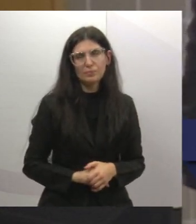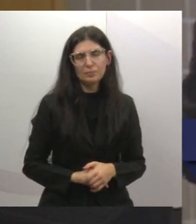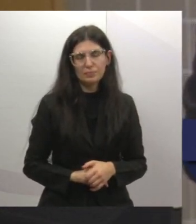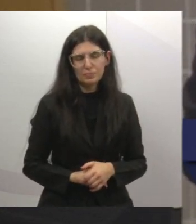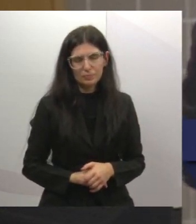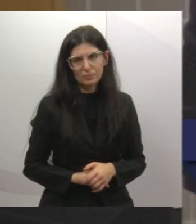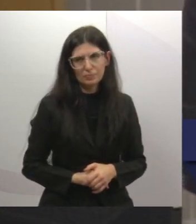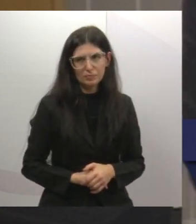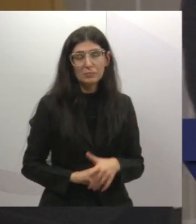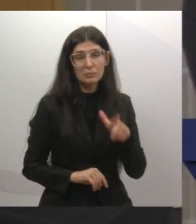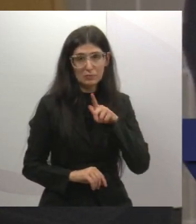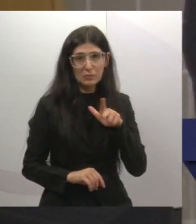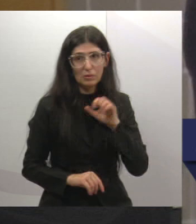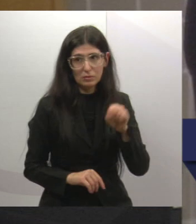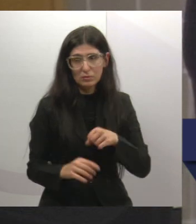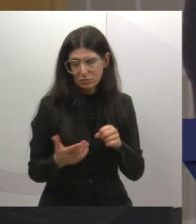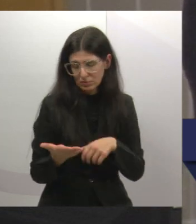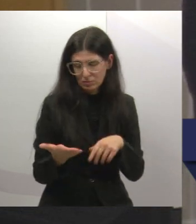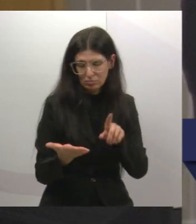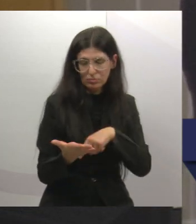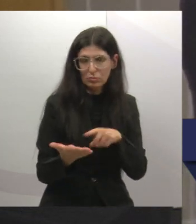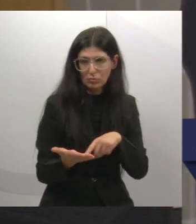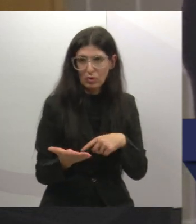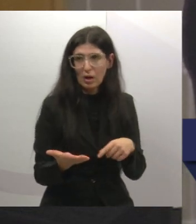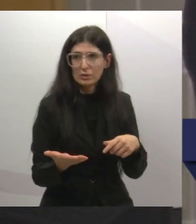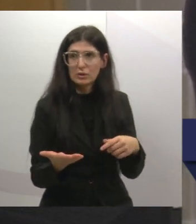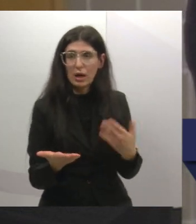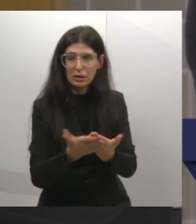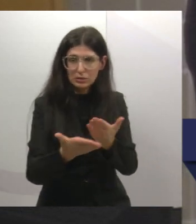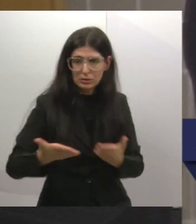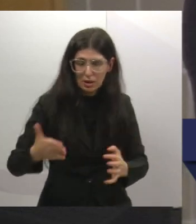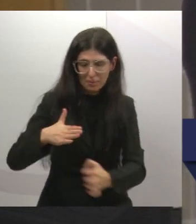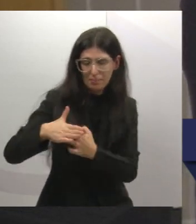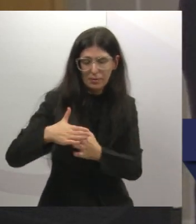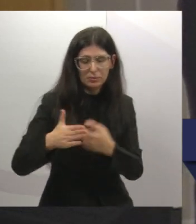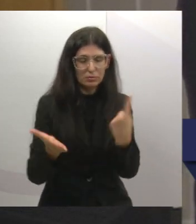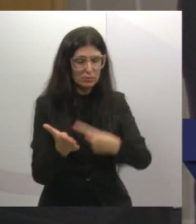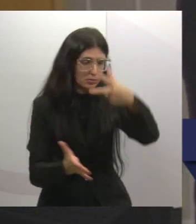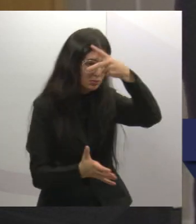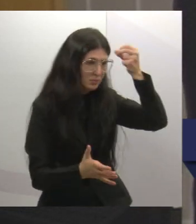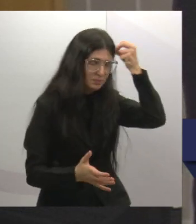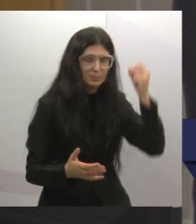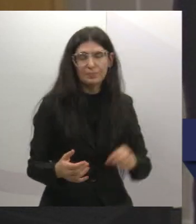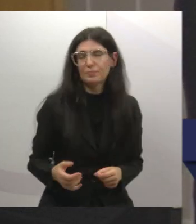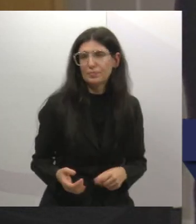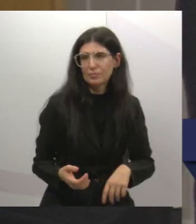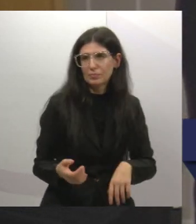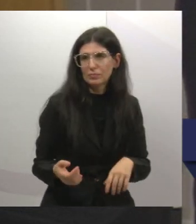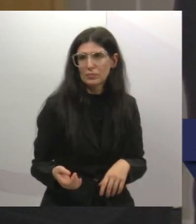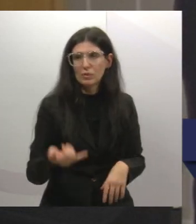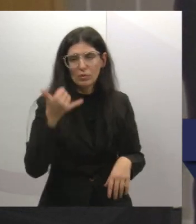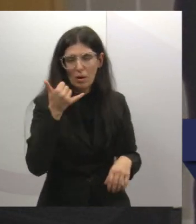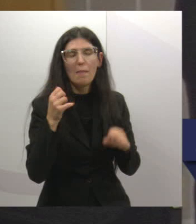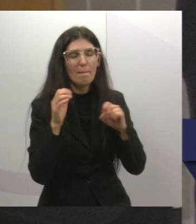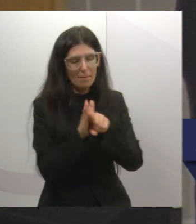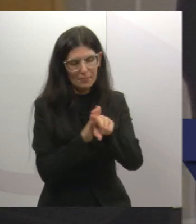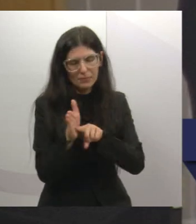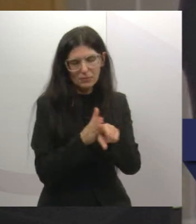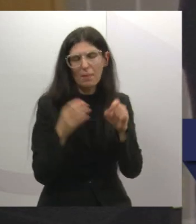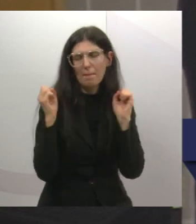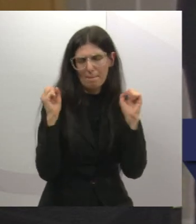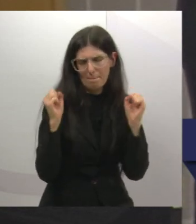legislação. Eu tenho aqui no meu celular, passo o número para vocês. Quem quiser pesquisar também em casa, né? Acho que é interessante, só um segundinho.